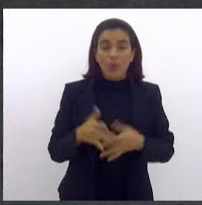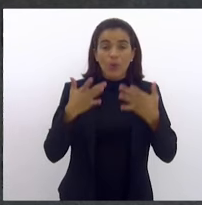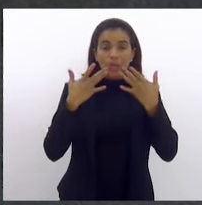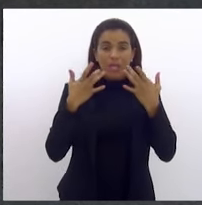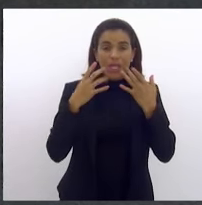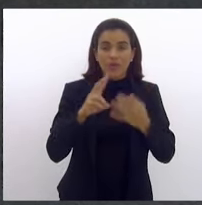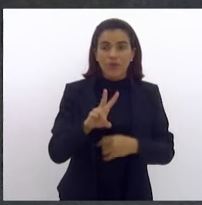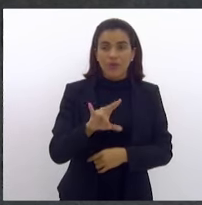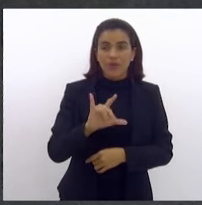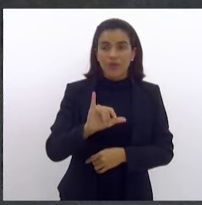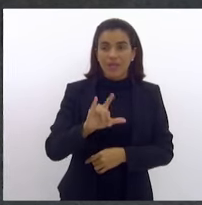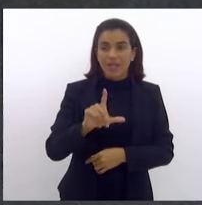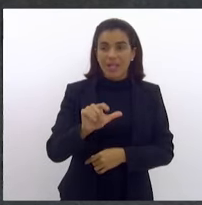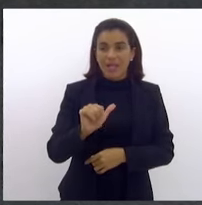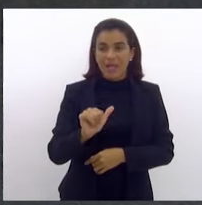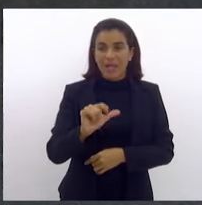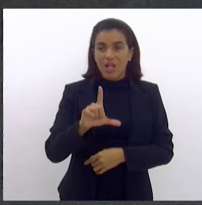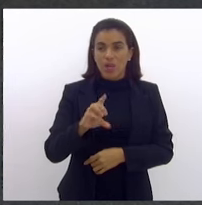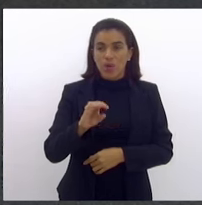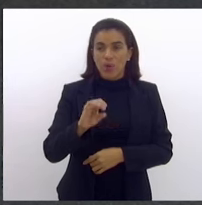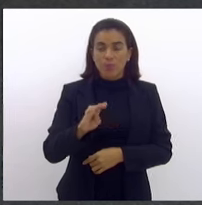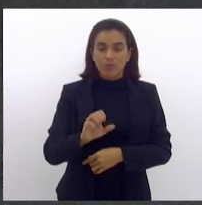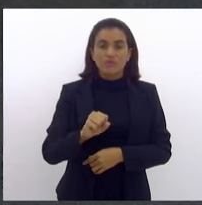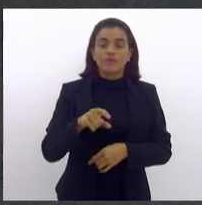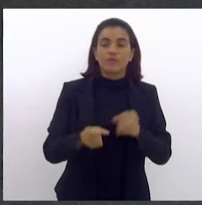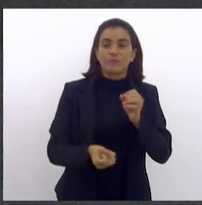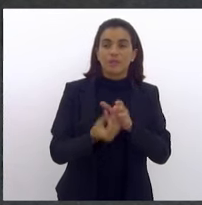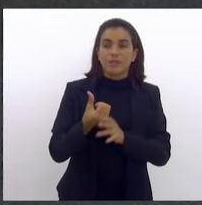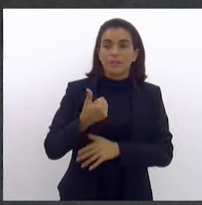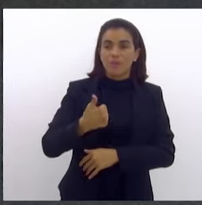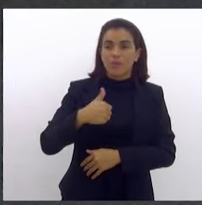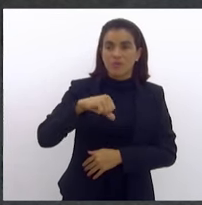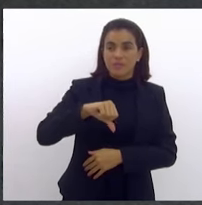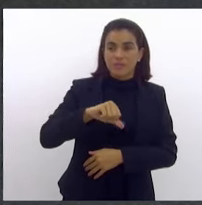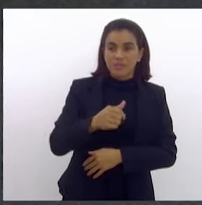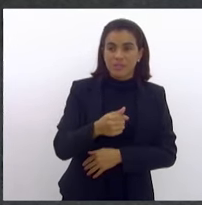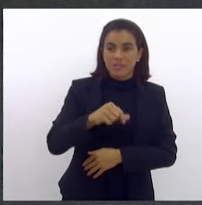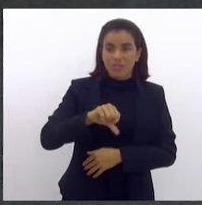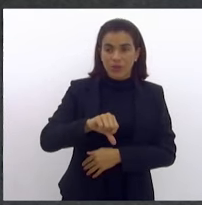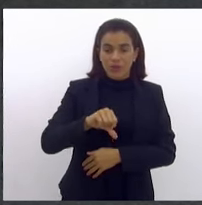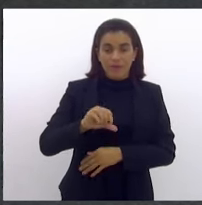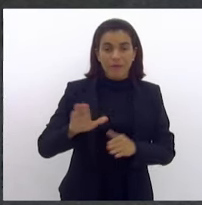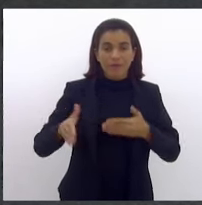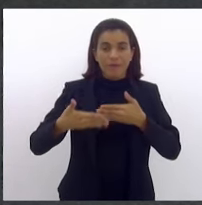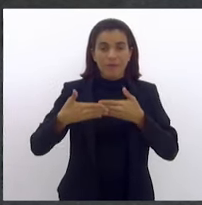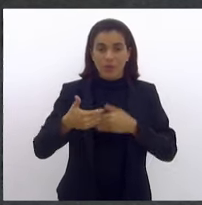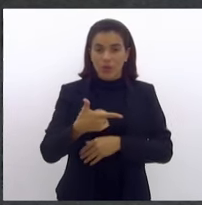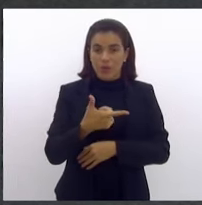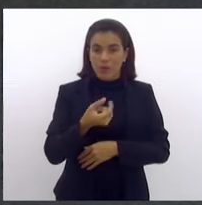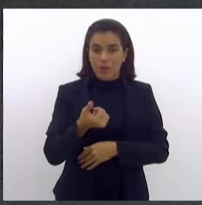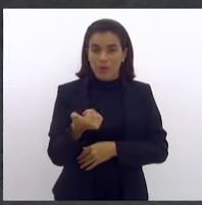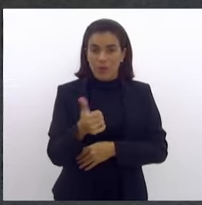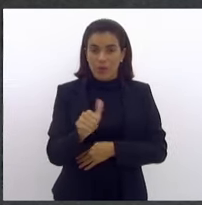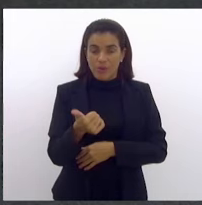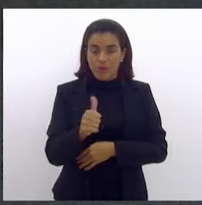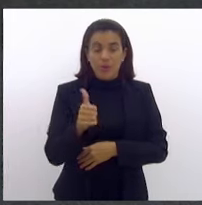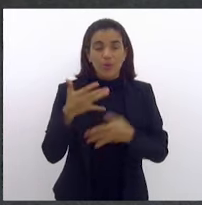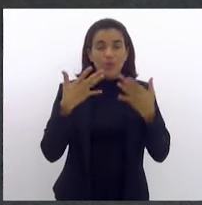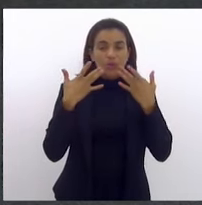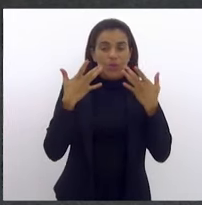Vila Lobos foi fundado em 1979 e ele fechou em 2011. E o Teatro Vila